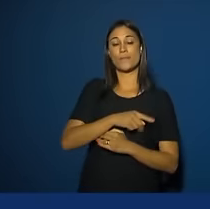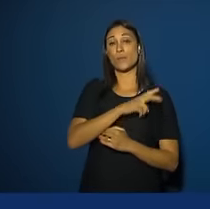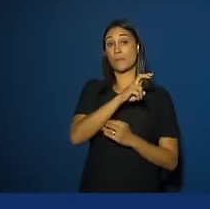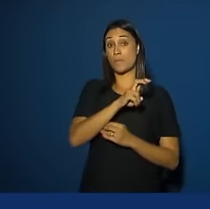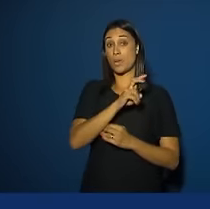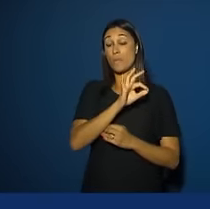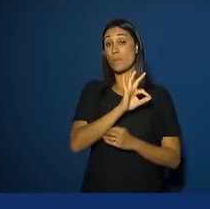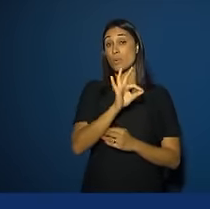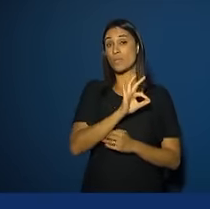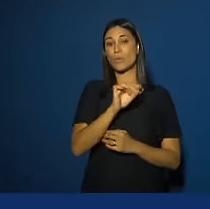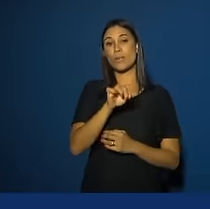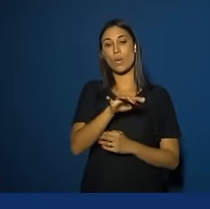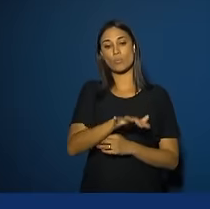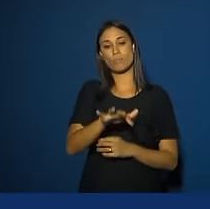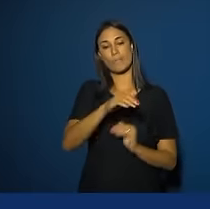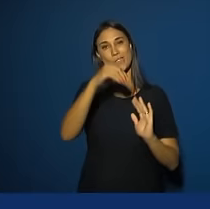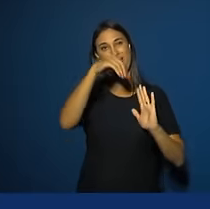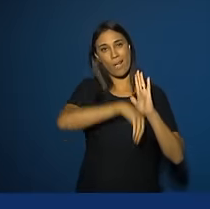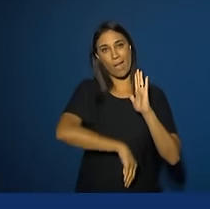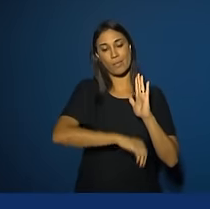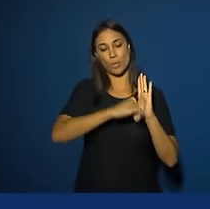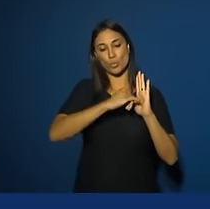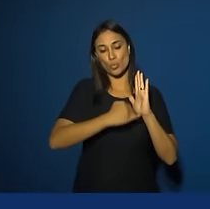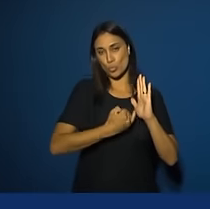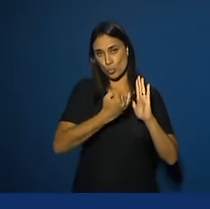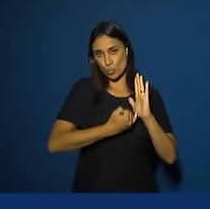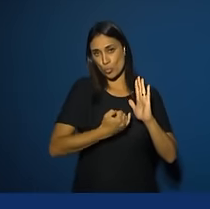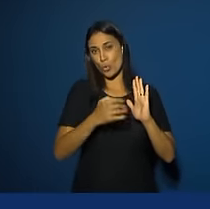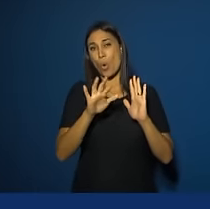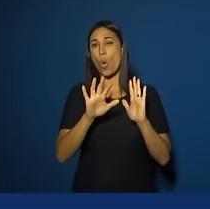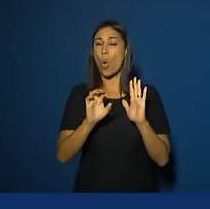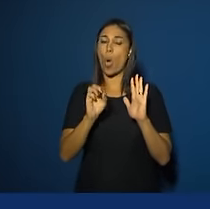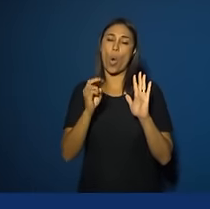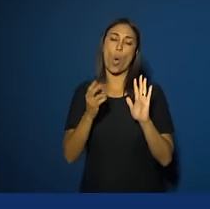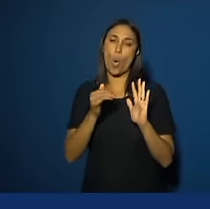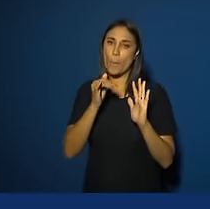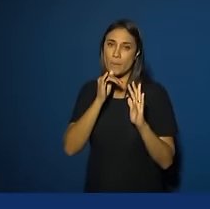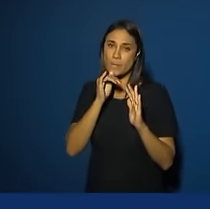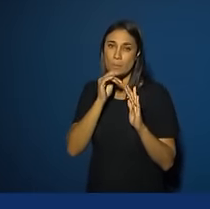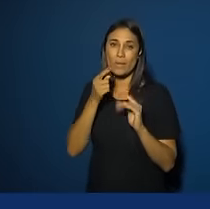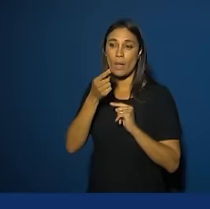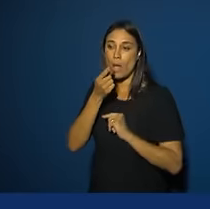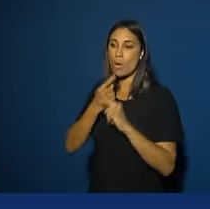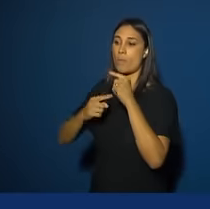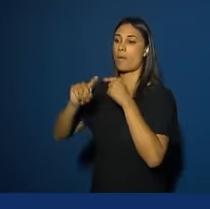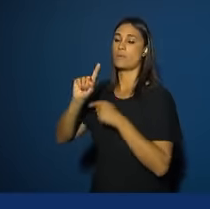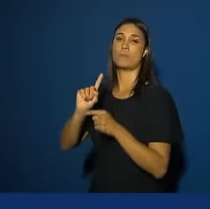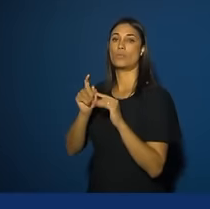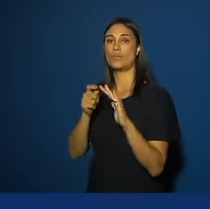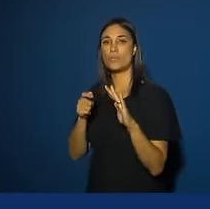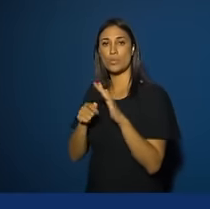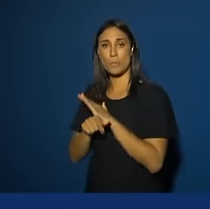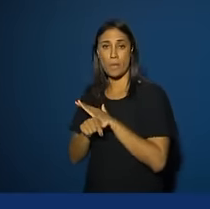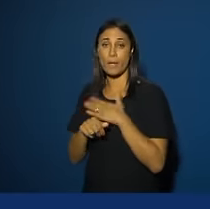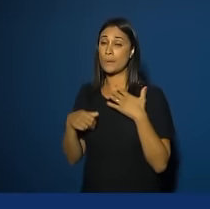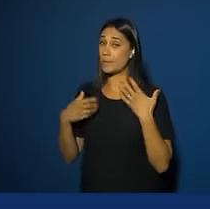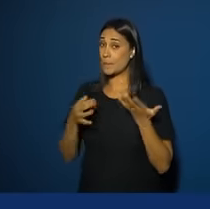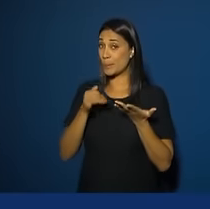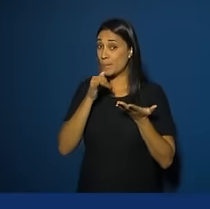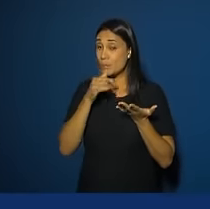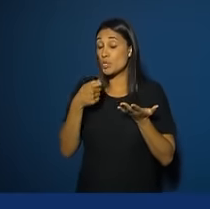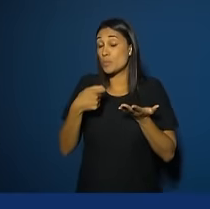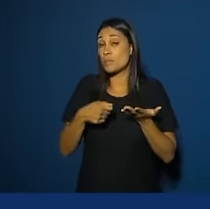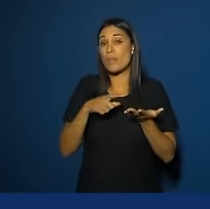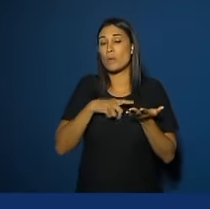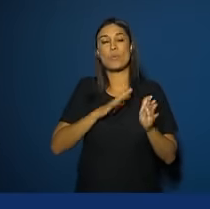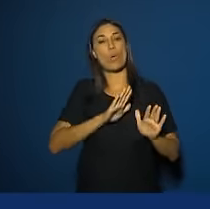2,5%, e é um cenário de queda de juros, que é um crescimento mais disseminado e com recuperação do investimento. Então, assim, a gente tem que ter um